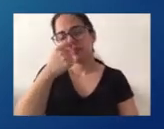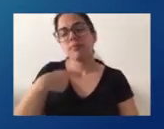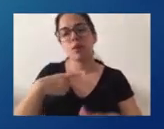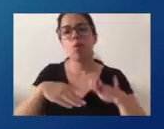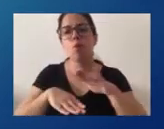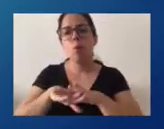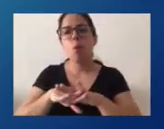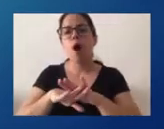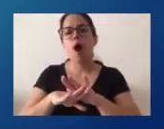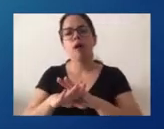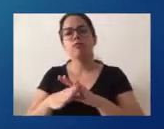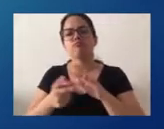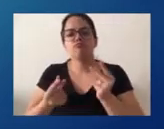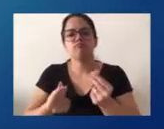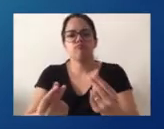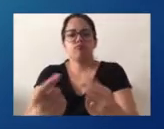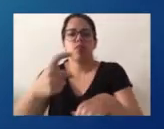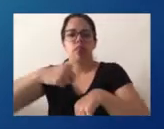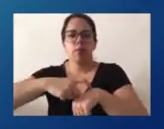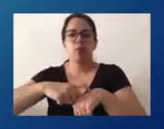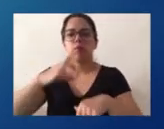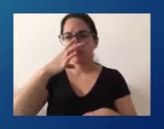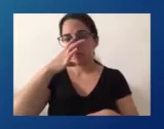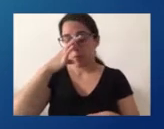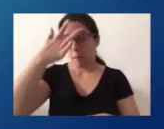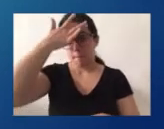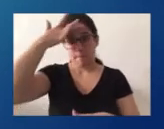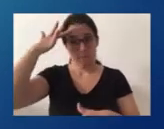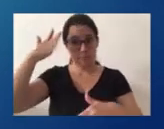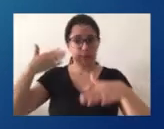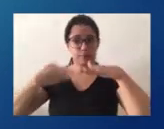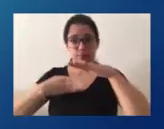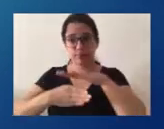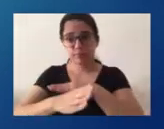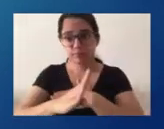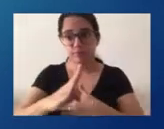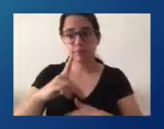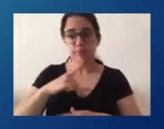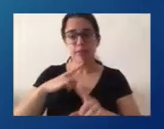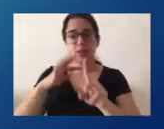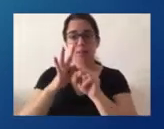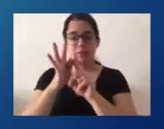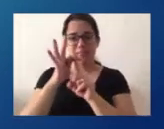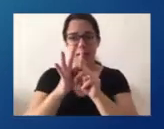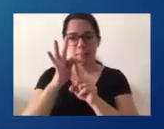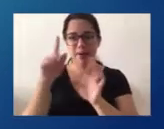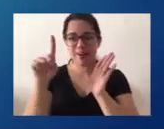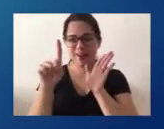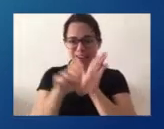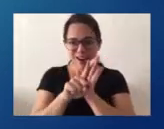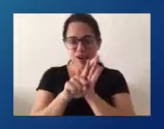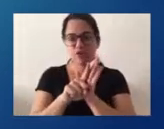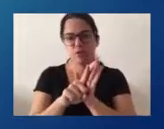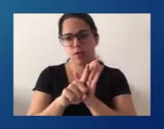conservadas aí por um longo prazo. Então, óbvio, né? Se uma pessoa vai entrar dentro de um local que você tem uma temperatura negativa,